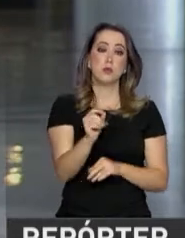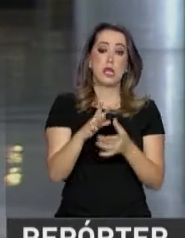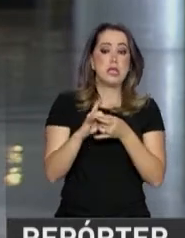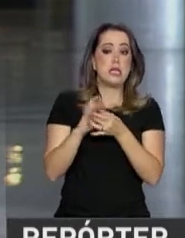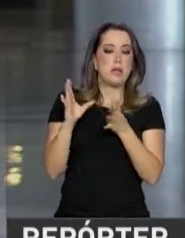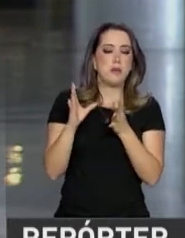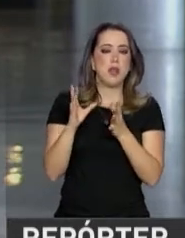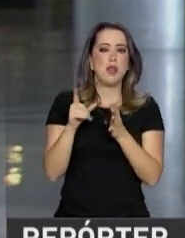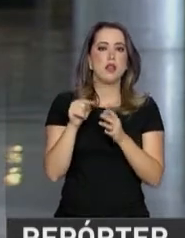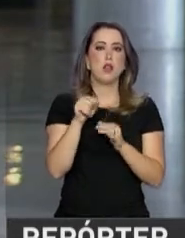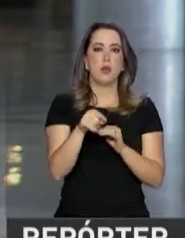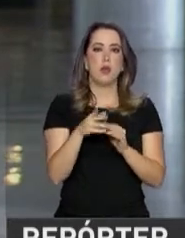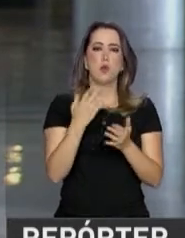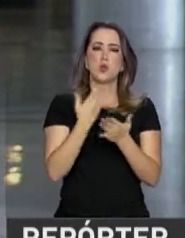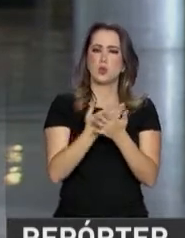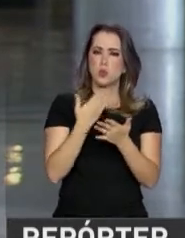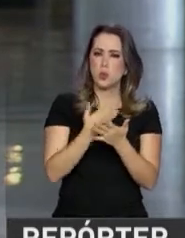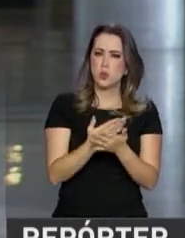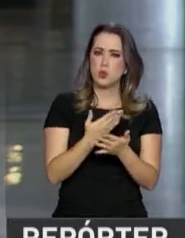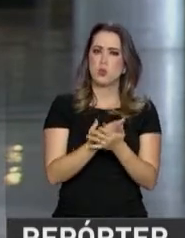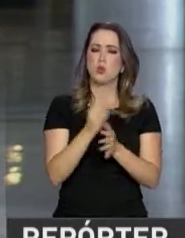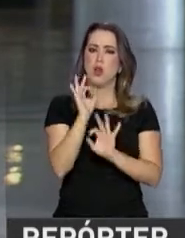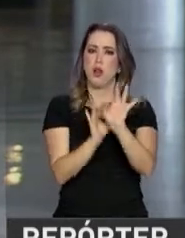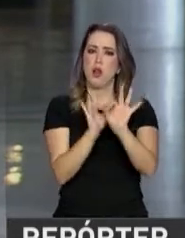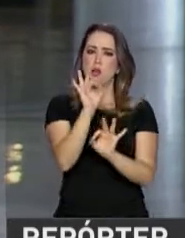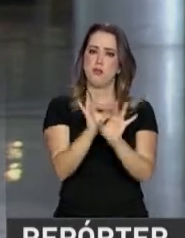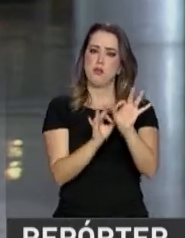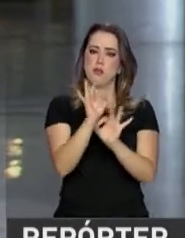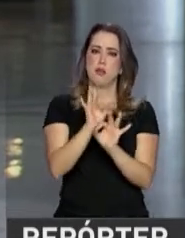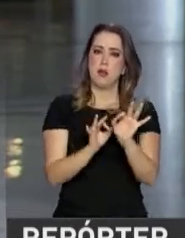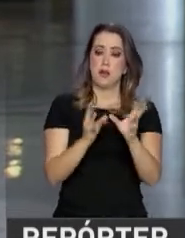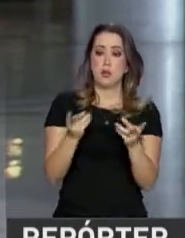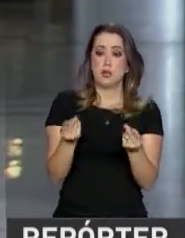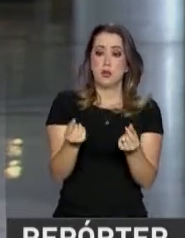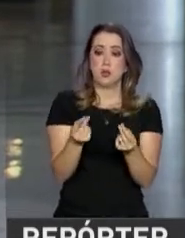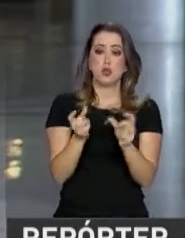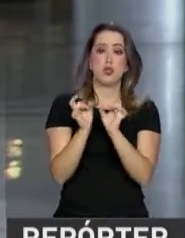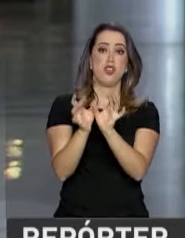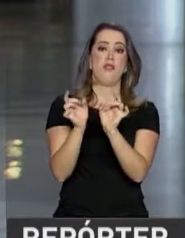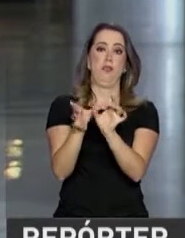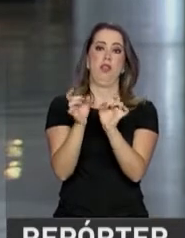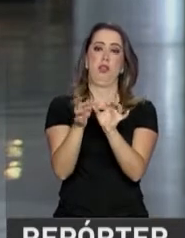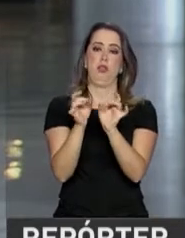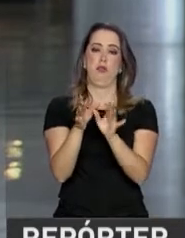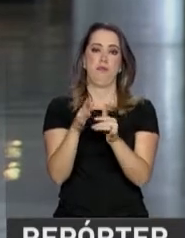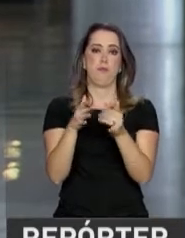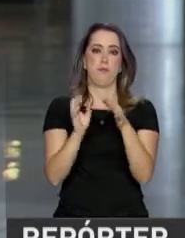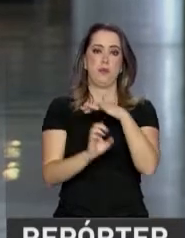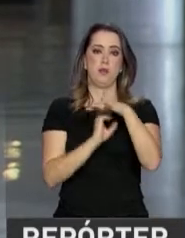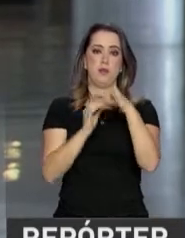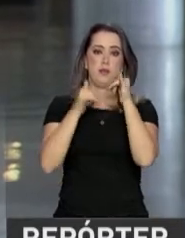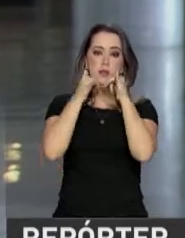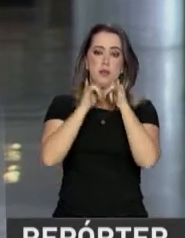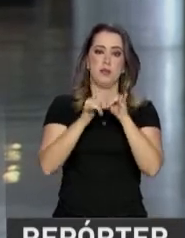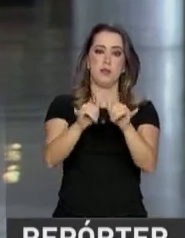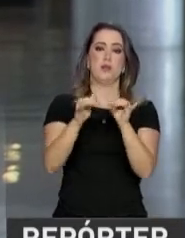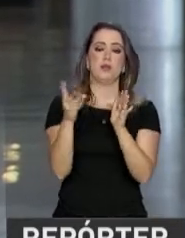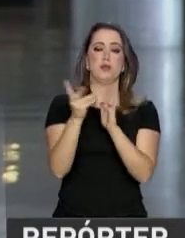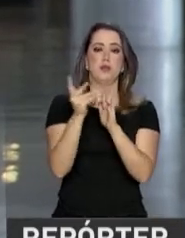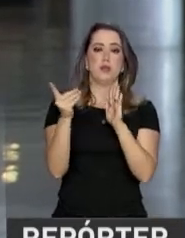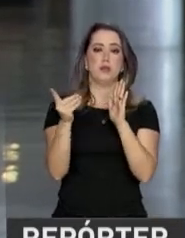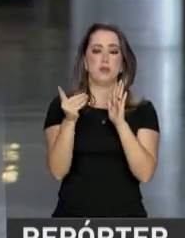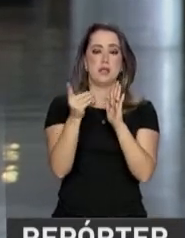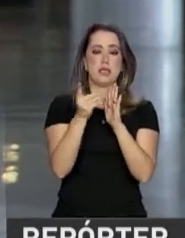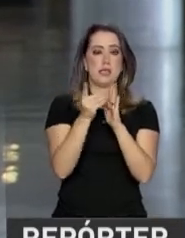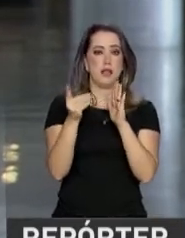autoriza os estudos da e da capitalização da eletrobrás inclusive esse decreto